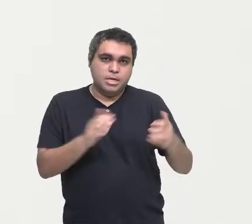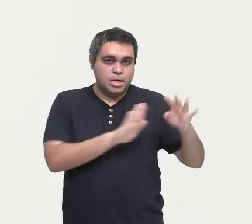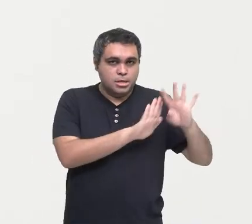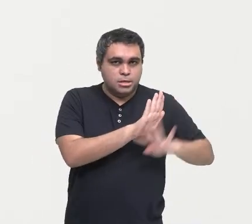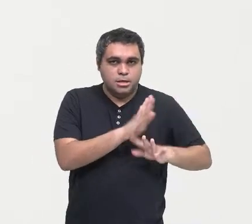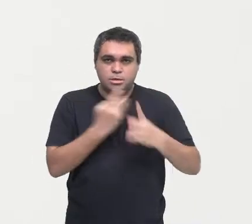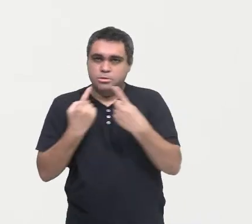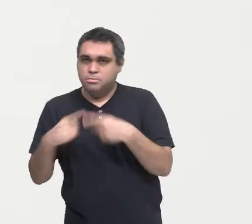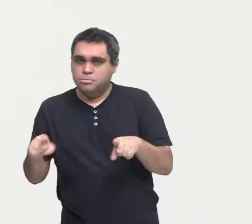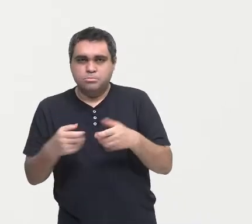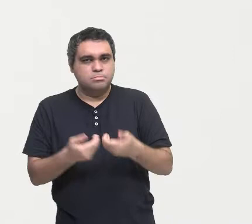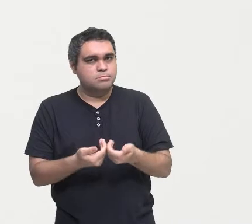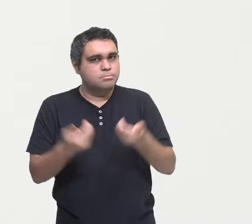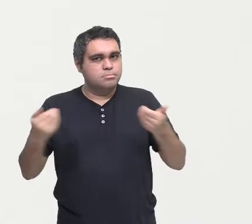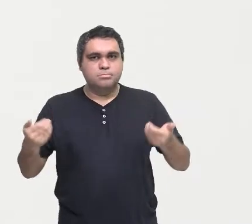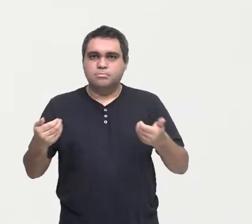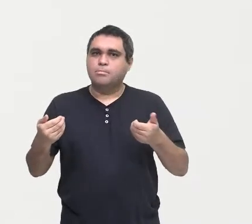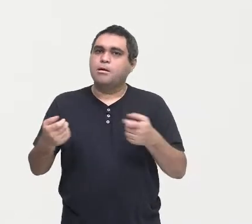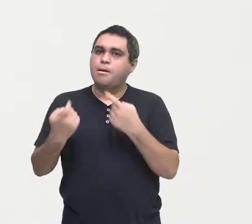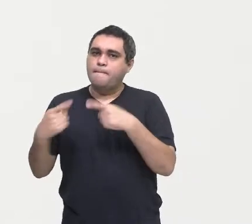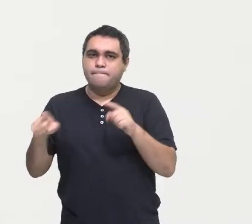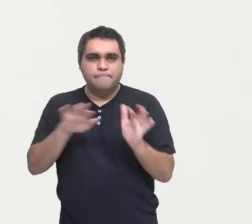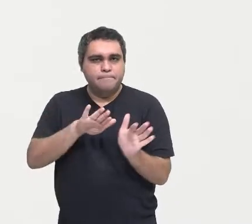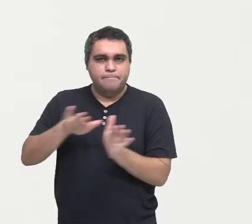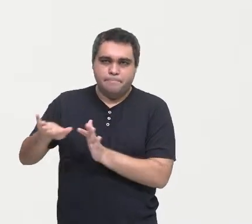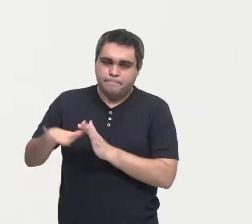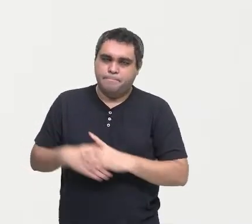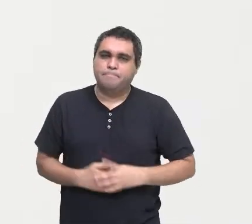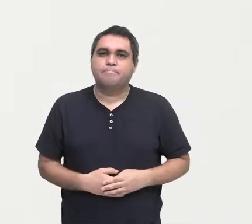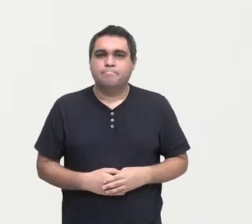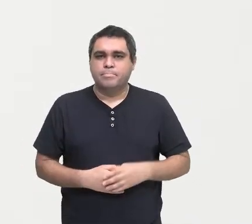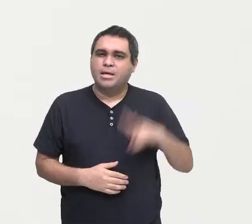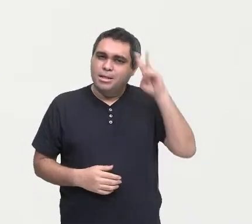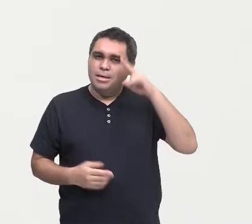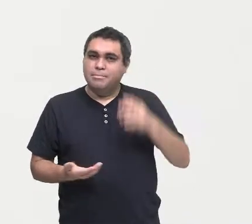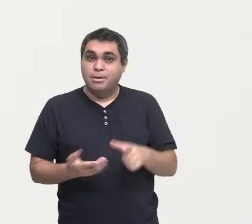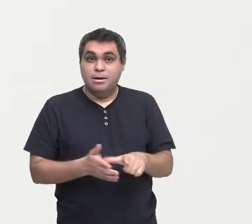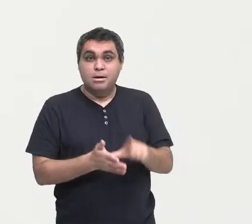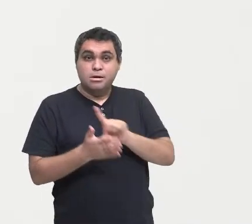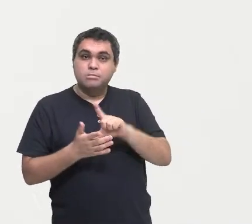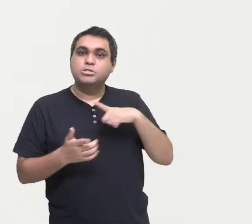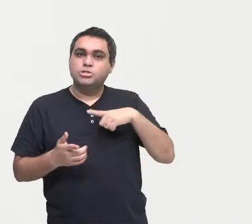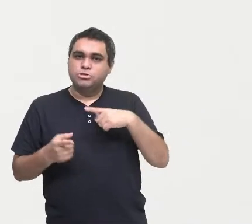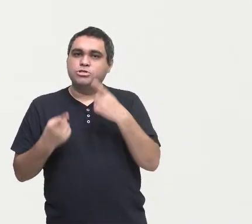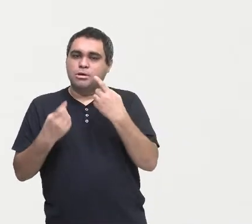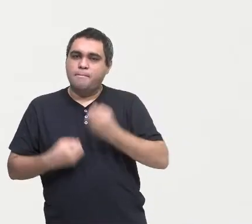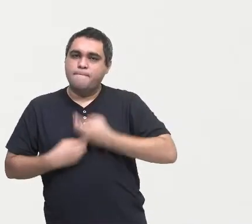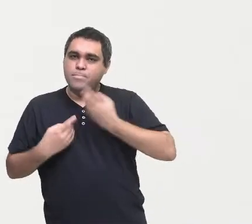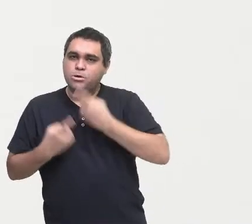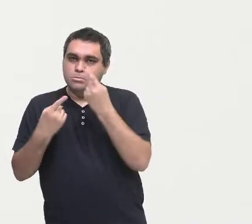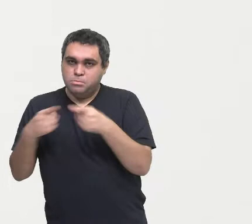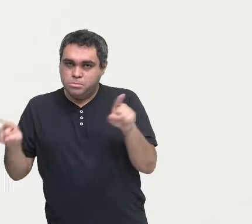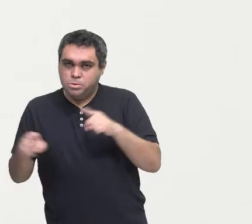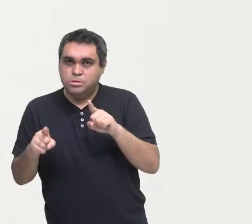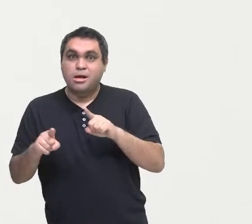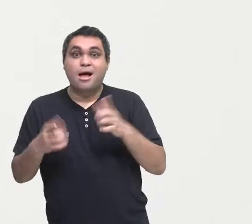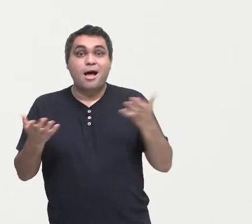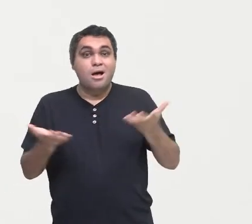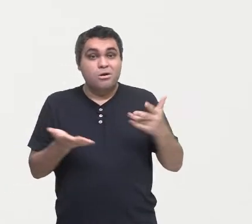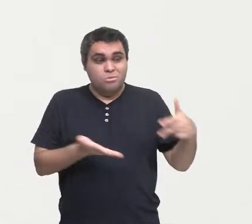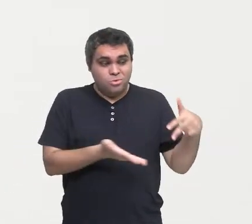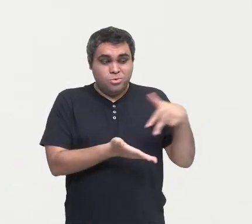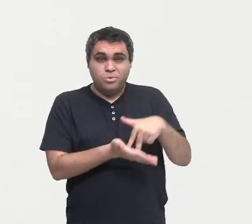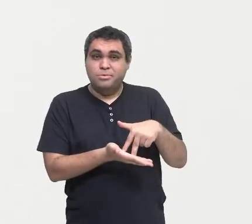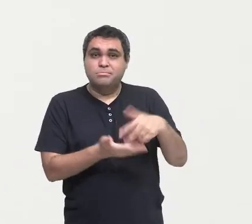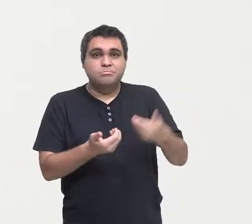texto e a música. Muito bem. No trovadorismo era acompanhado, não é isso? Falamos aqui sobre as cantigas. Então, vai